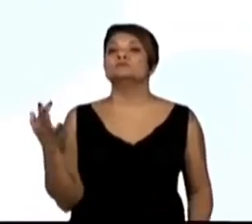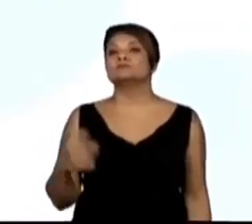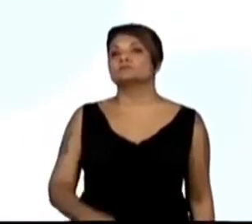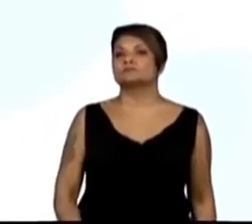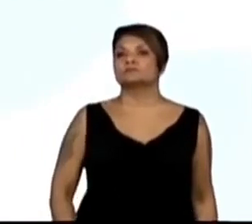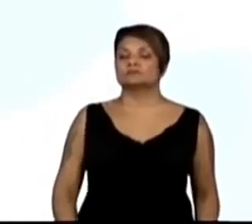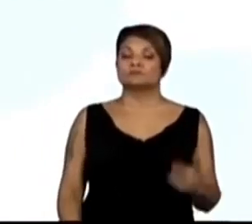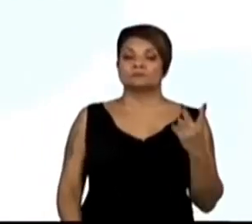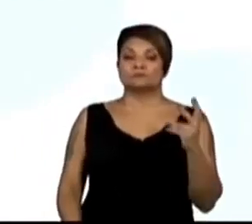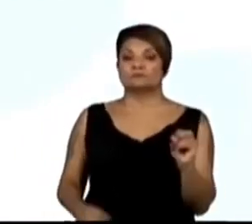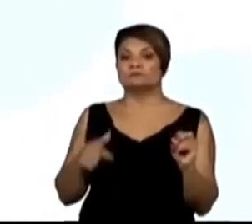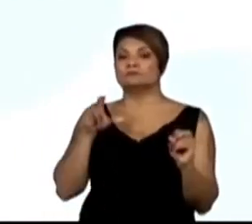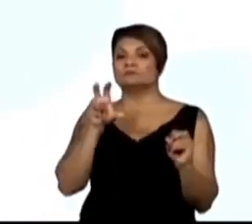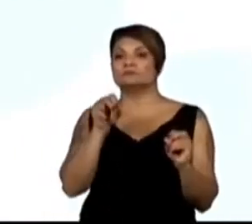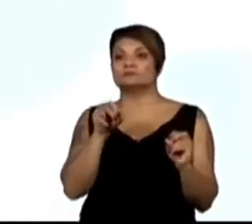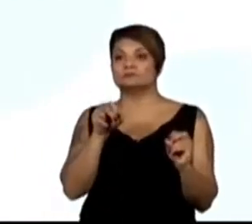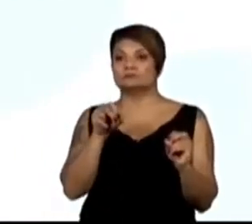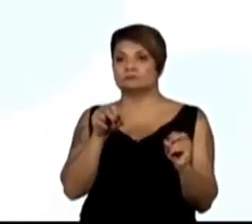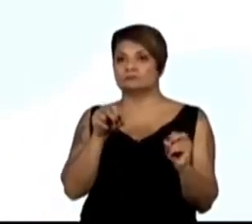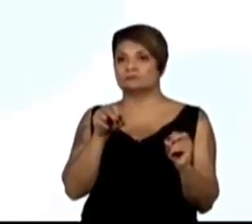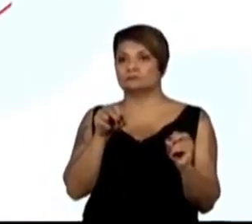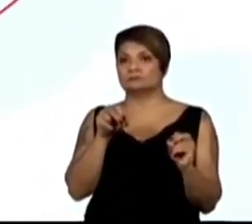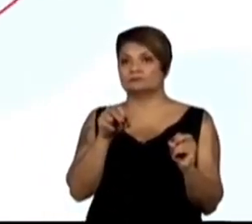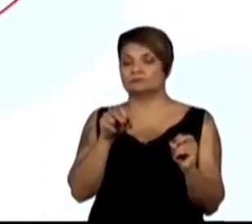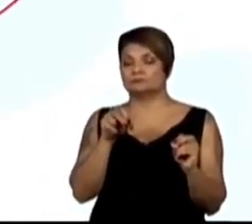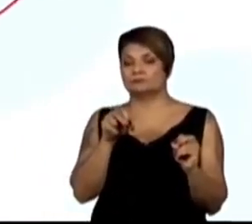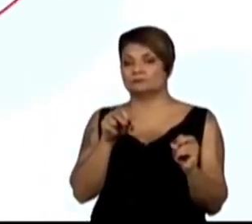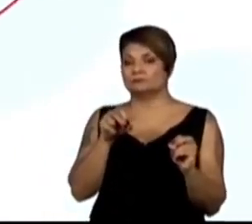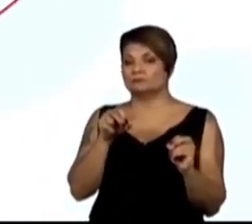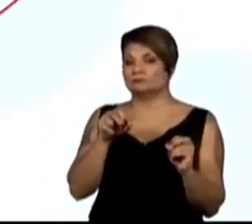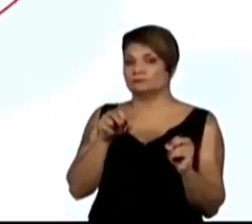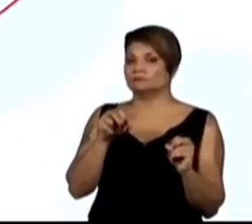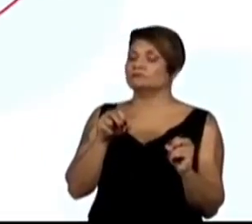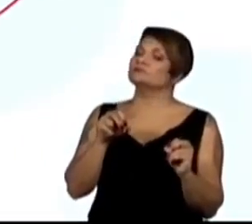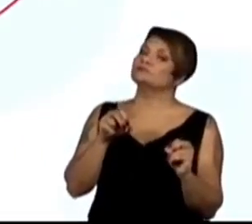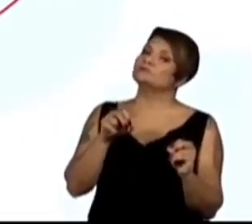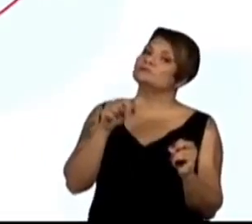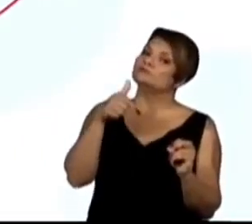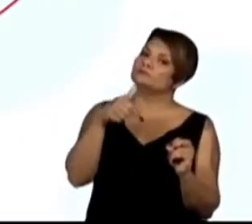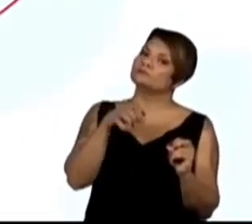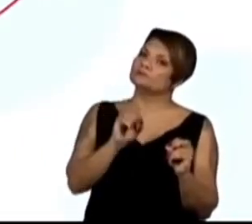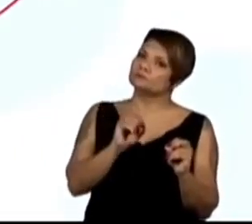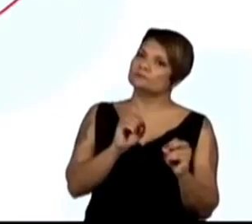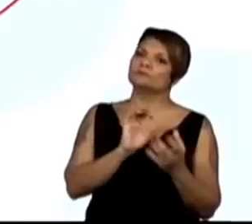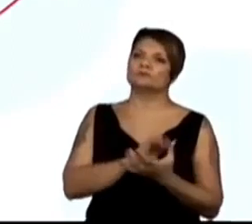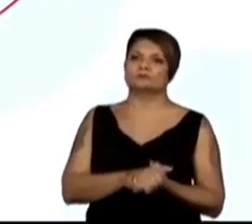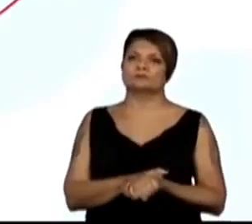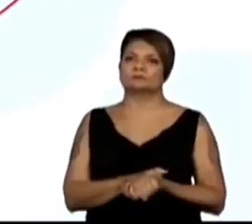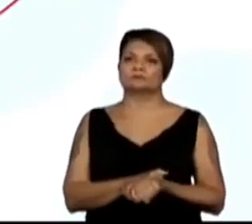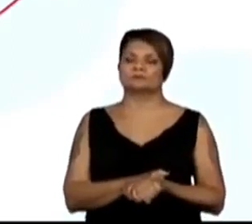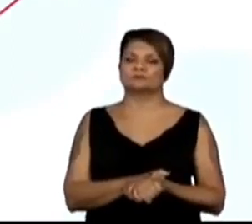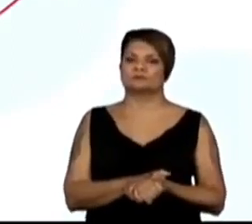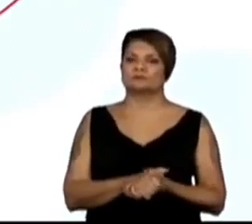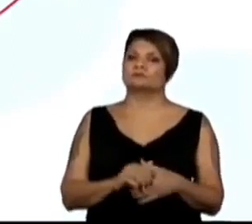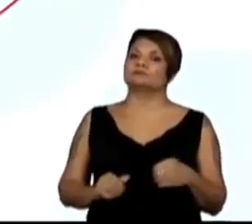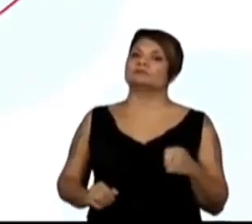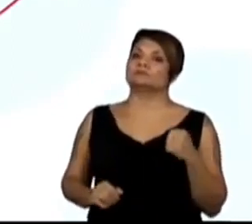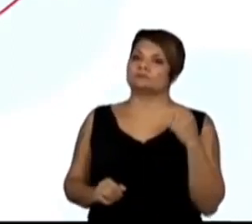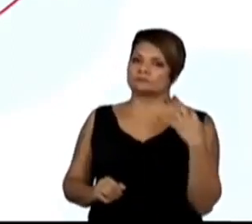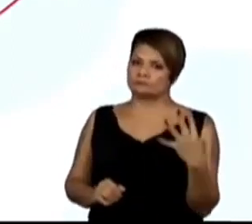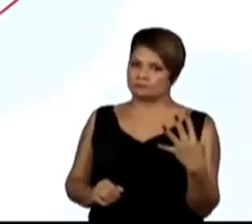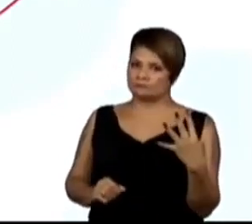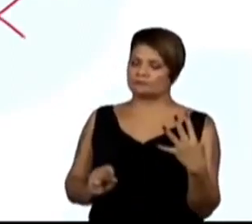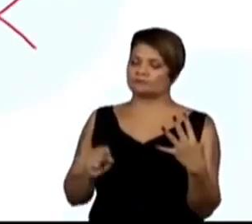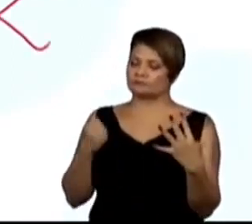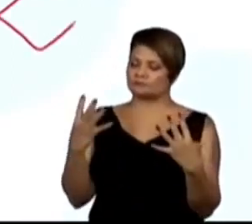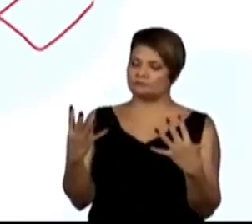20 mais o 50? Ó, 70, é a primeira. 70, professora Ana Paula. É 70. Aí eu tenho que